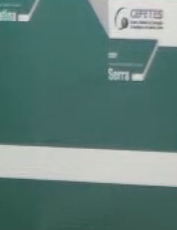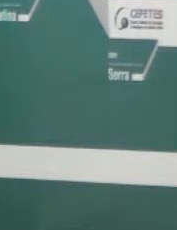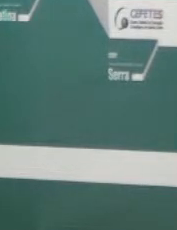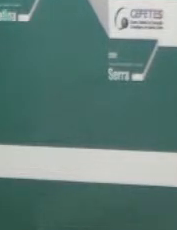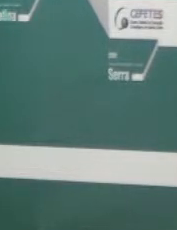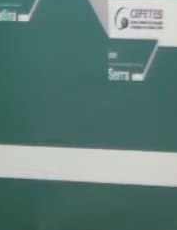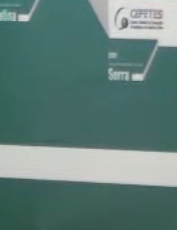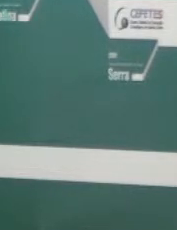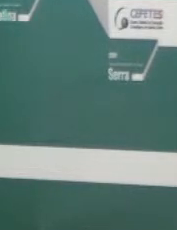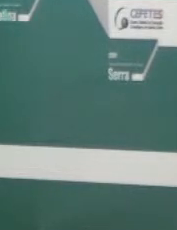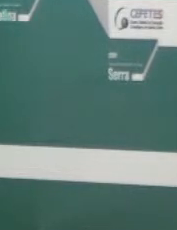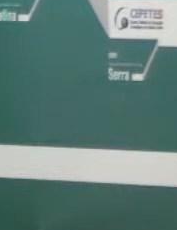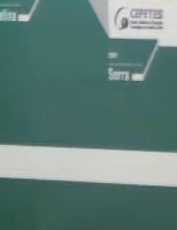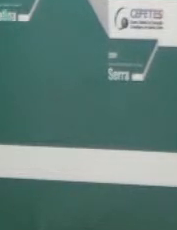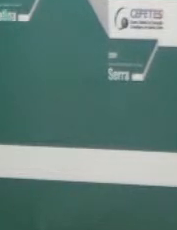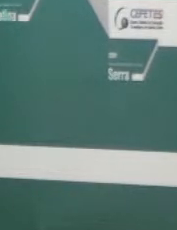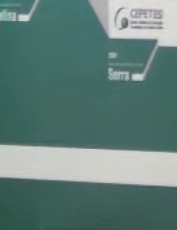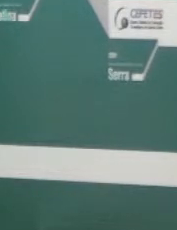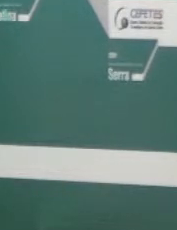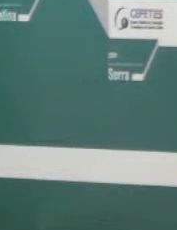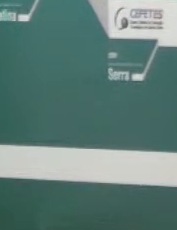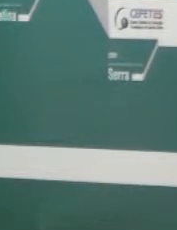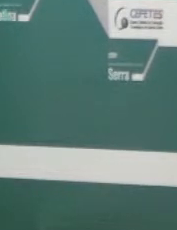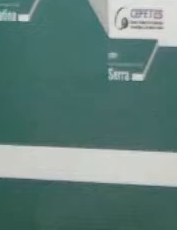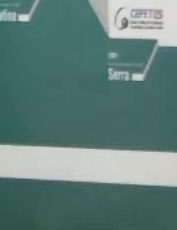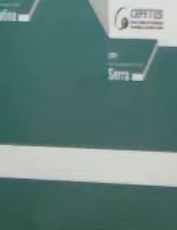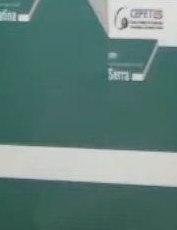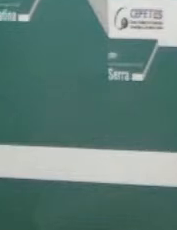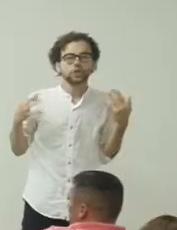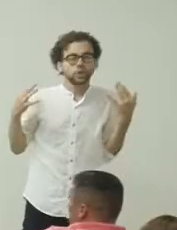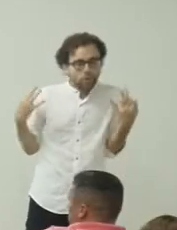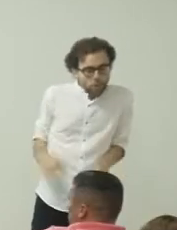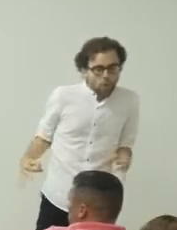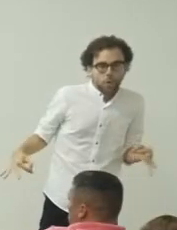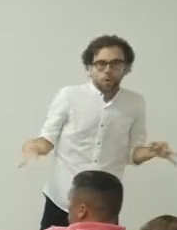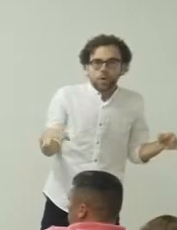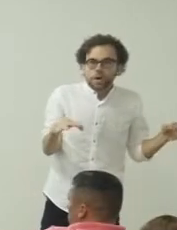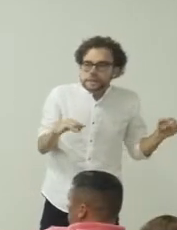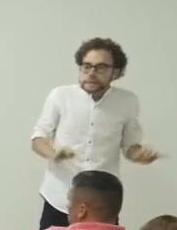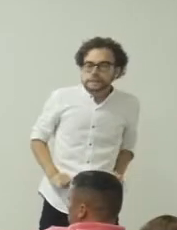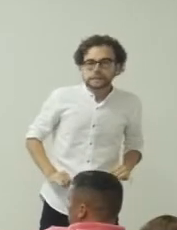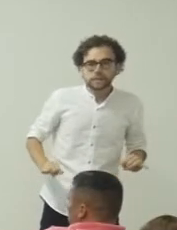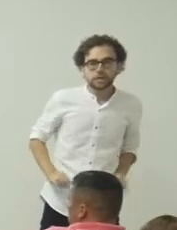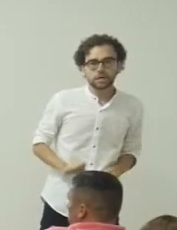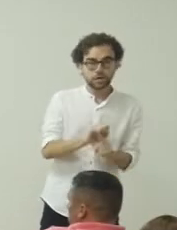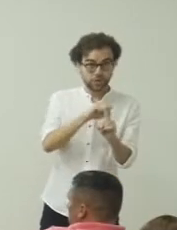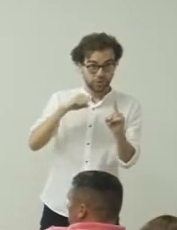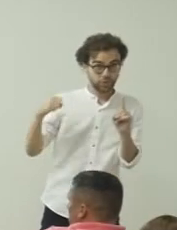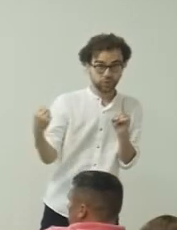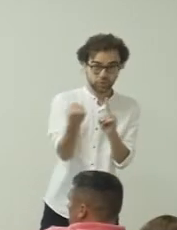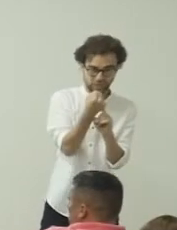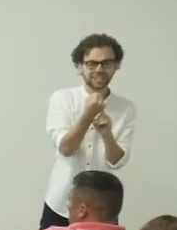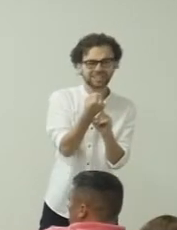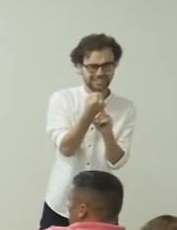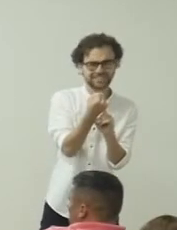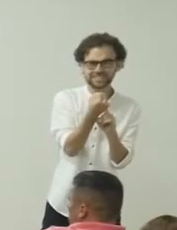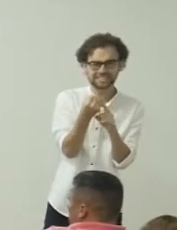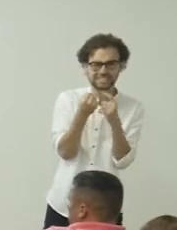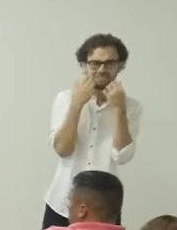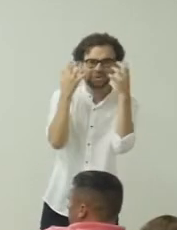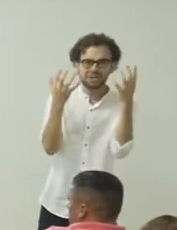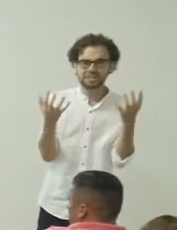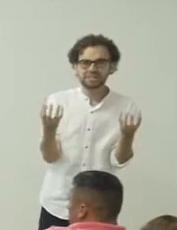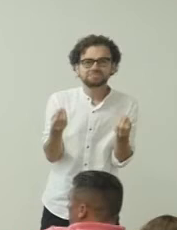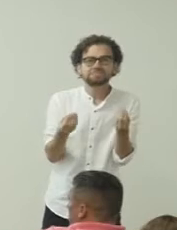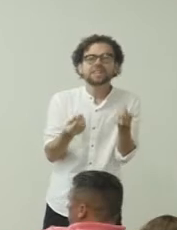de escolhas. E isso é extremamente doloroso. E a nossa sociedade é uma sociedade bastante hipócrita, no